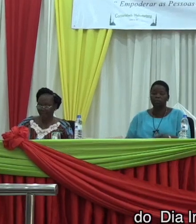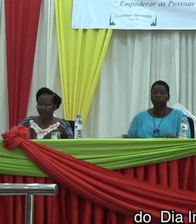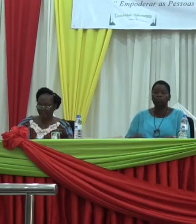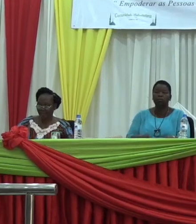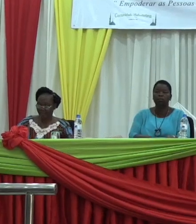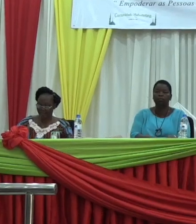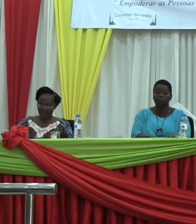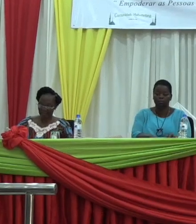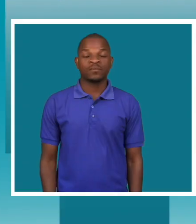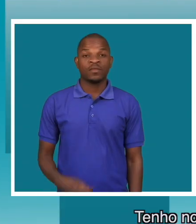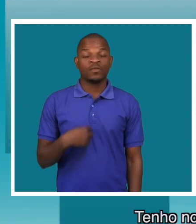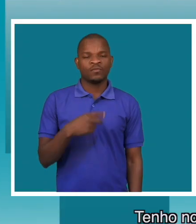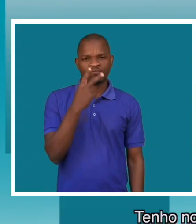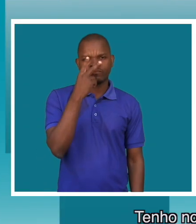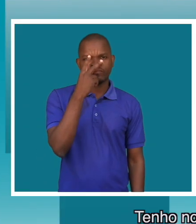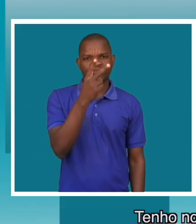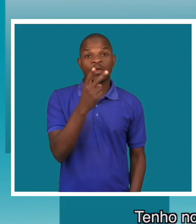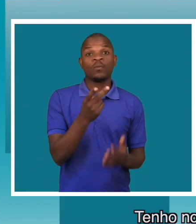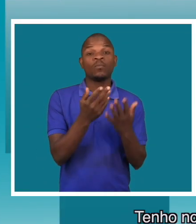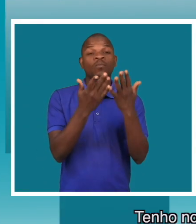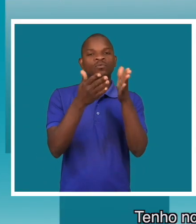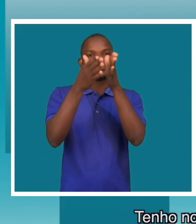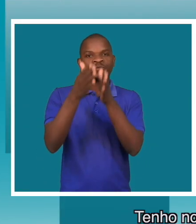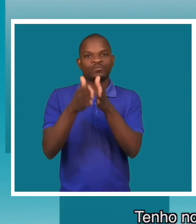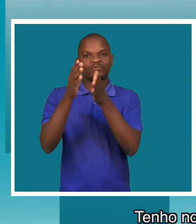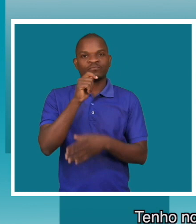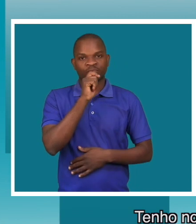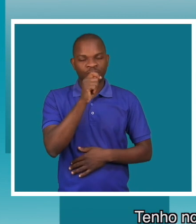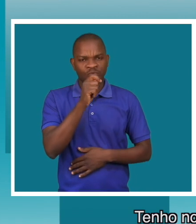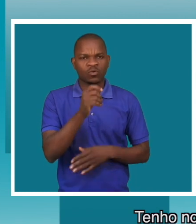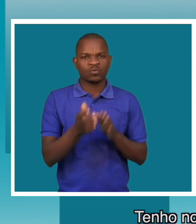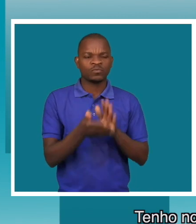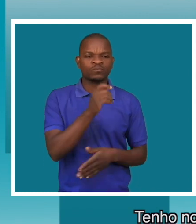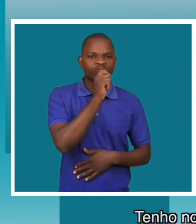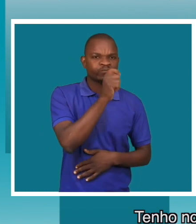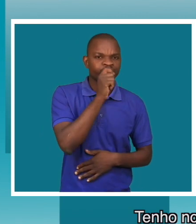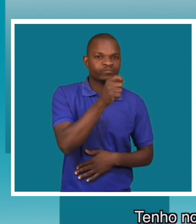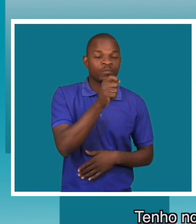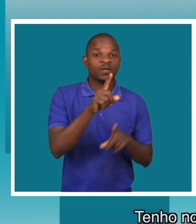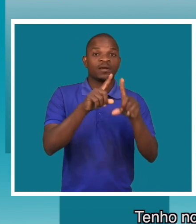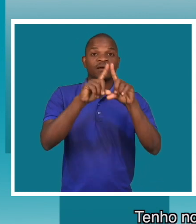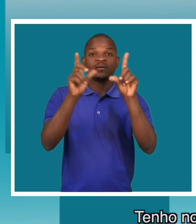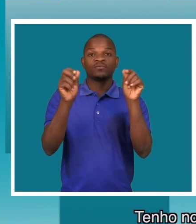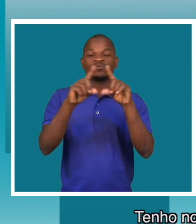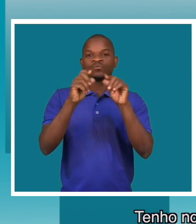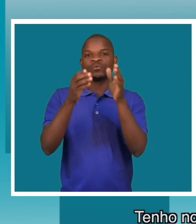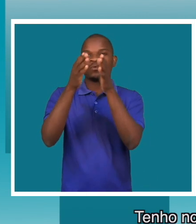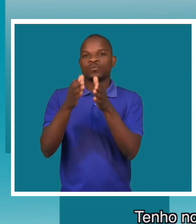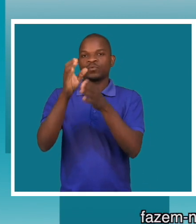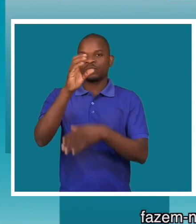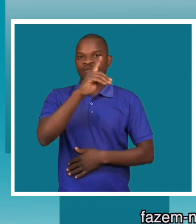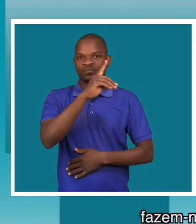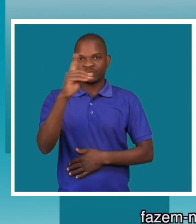a 3 de dezembro. Tenho notado que muitos jornalistas, quando escrevem matérias sobre o assunto da